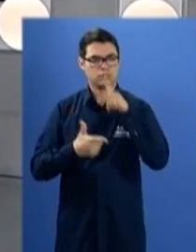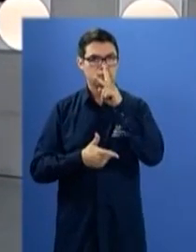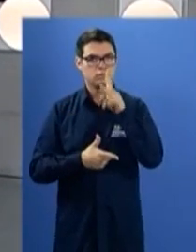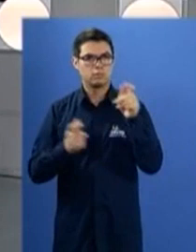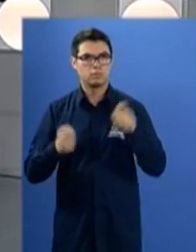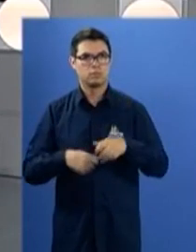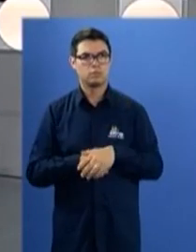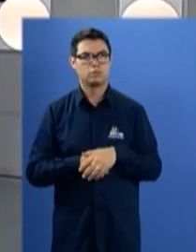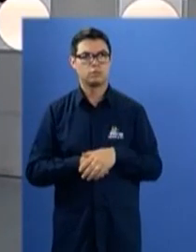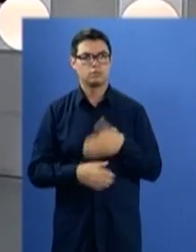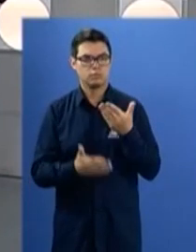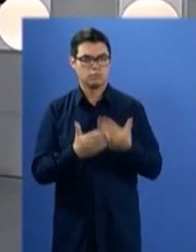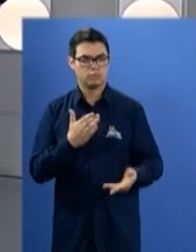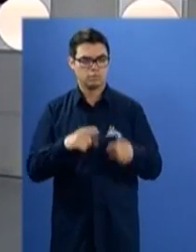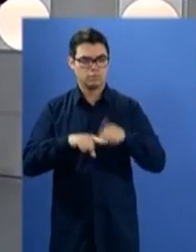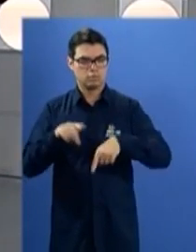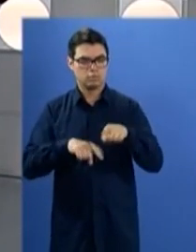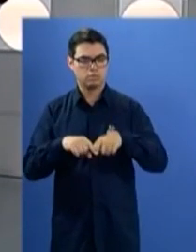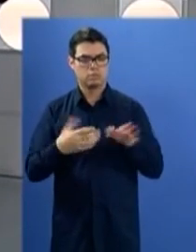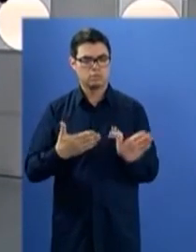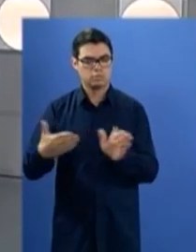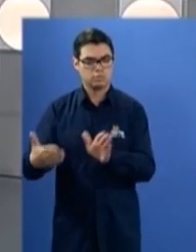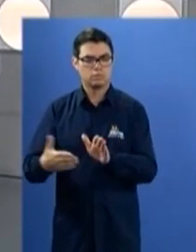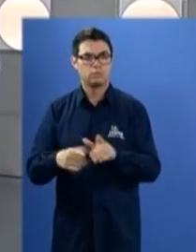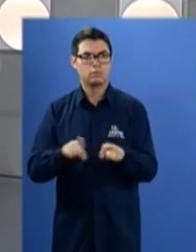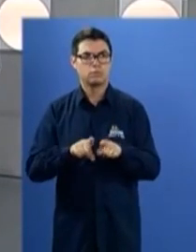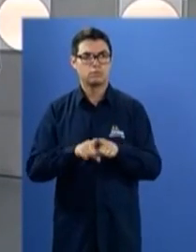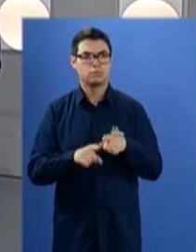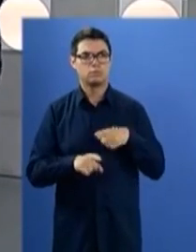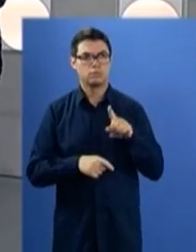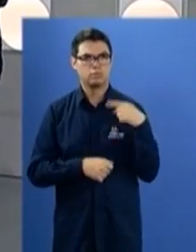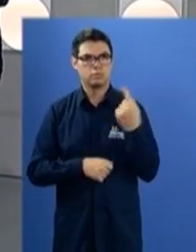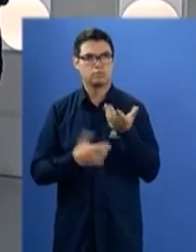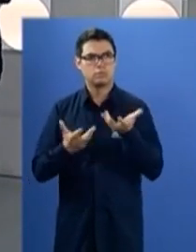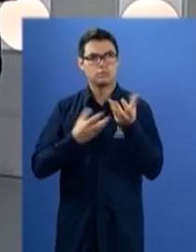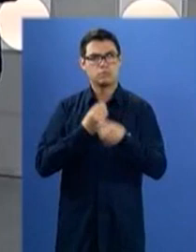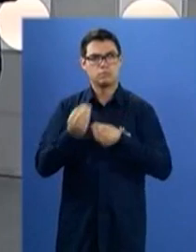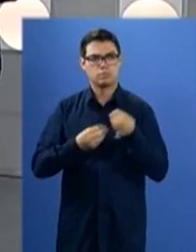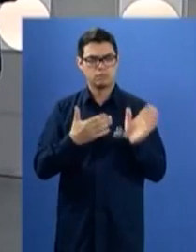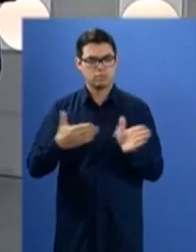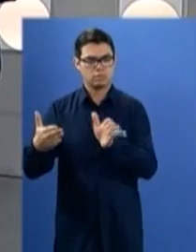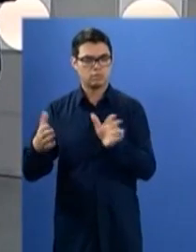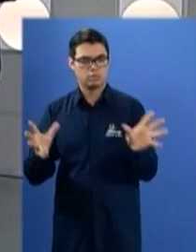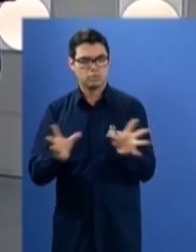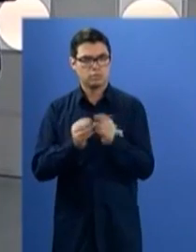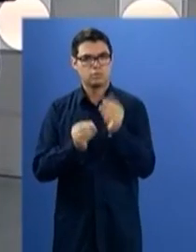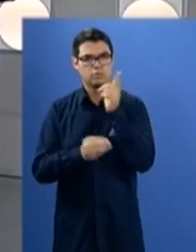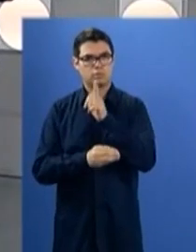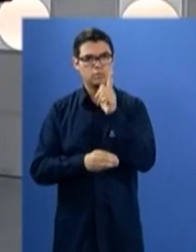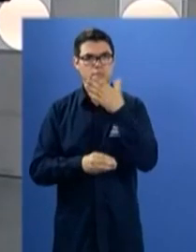produção, desde perda de material e perdas de produção. E isso é o que nós não queremos para ter uma produção enxuta, não